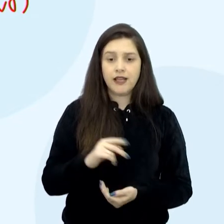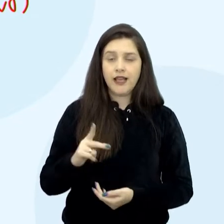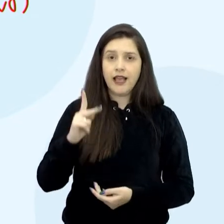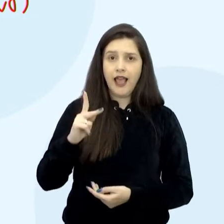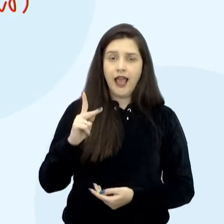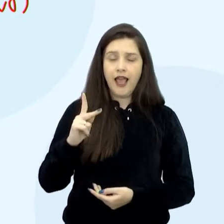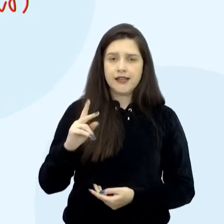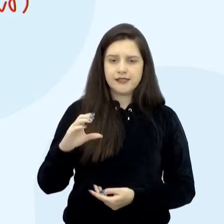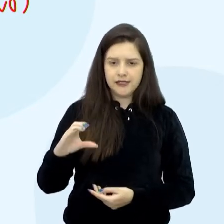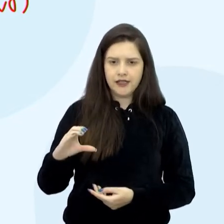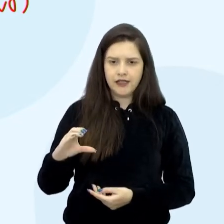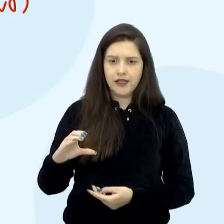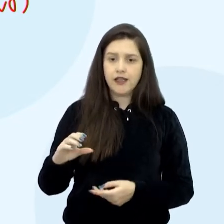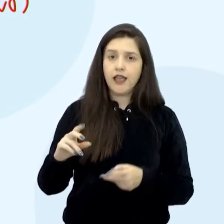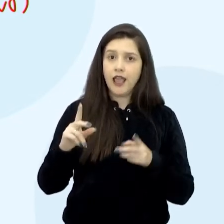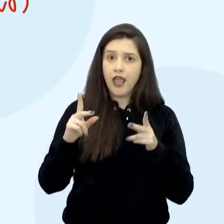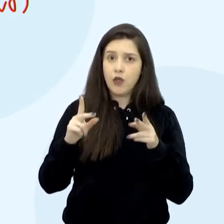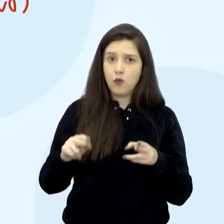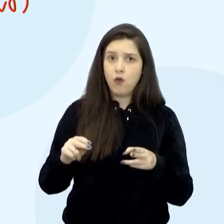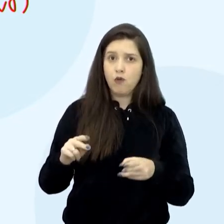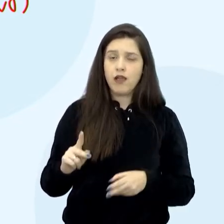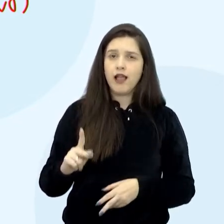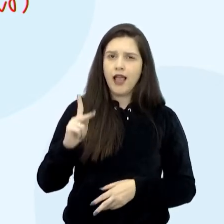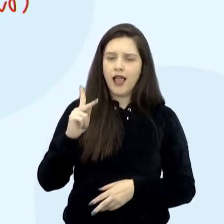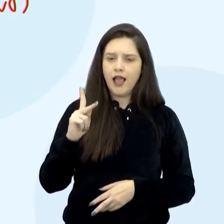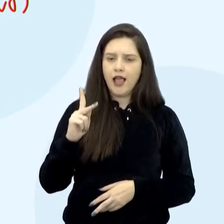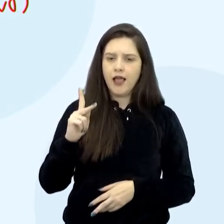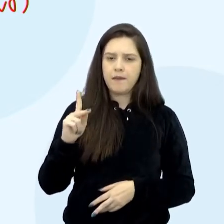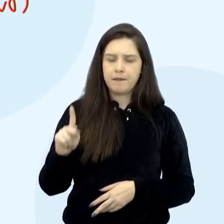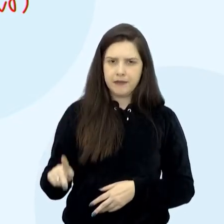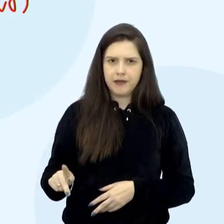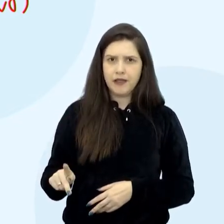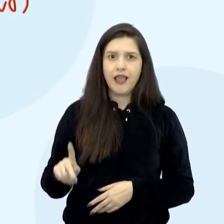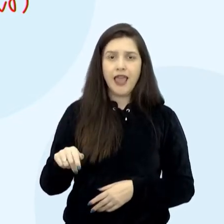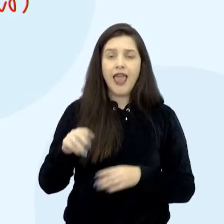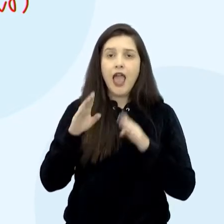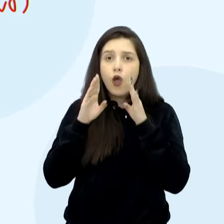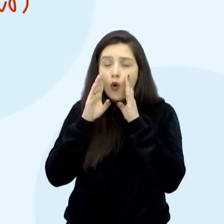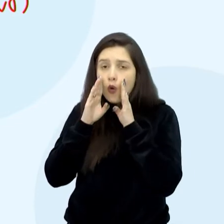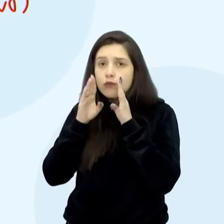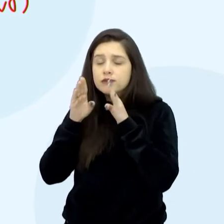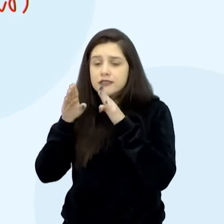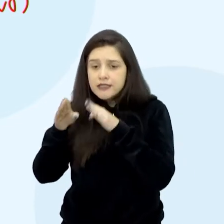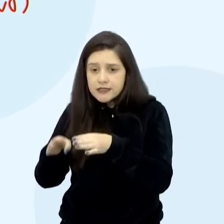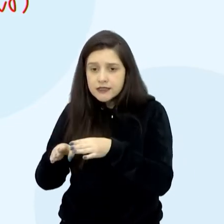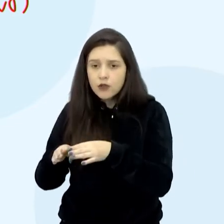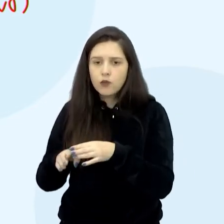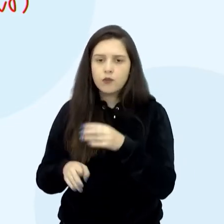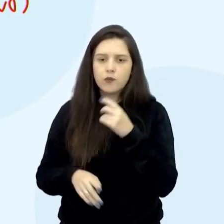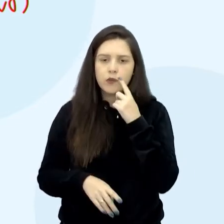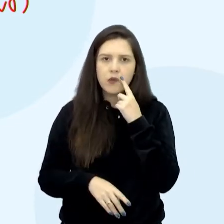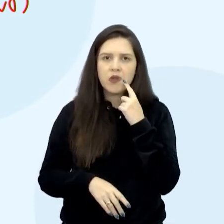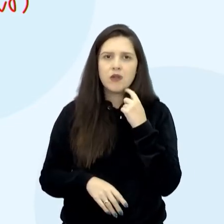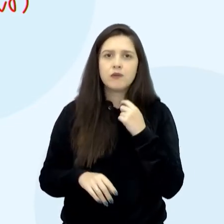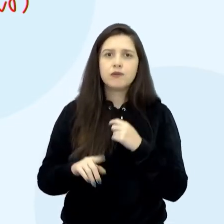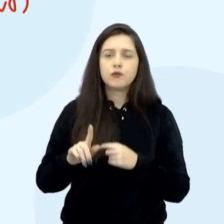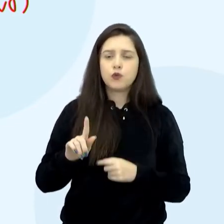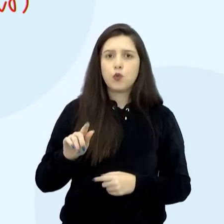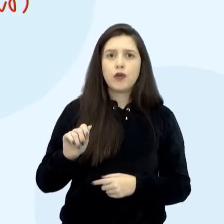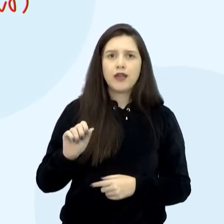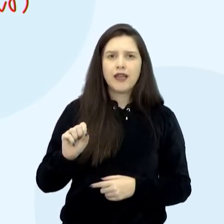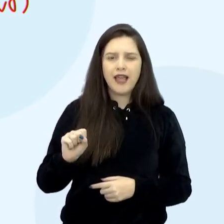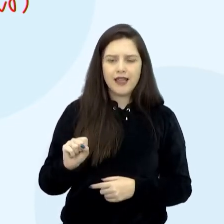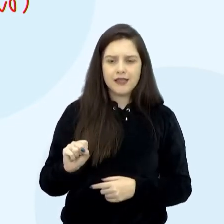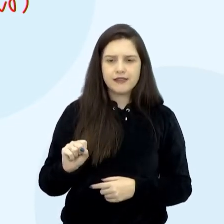são iguais. E eu tenho somente a concentração do gás carbônico, né, do dióxido